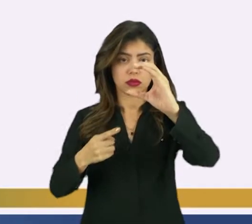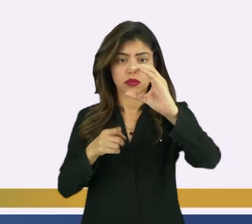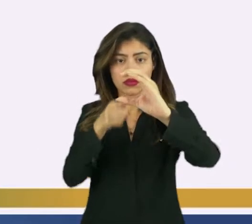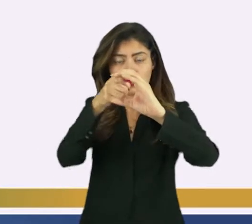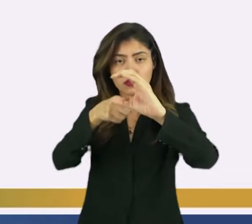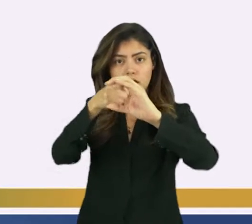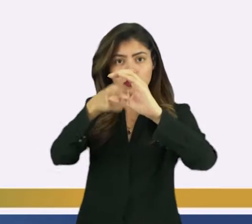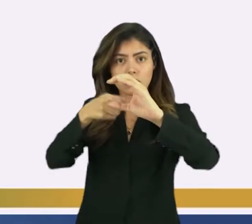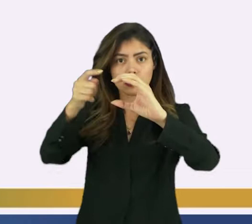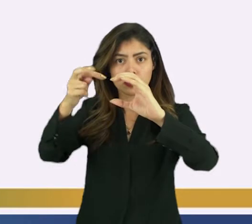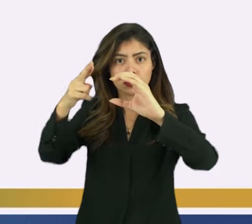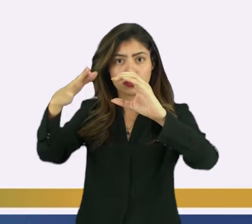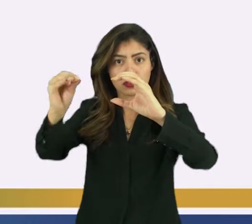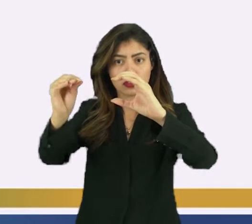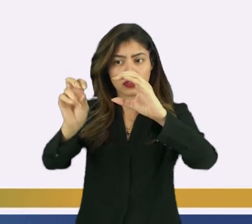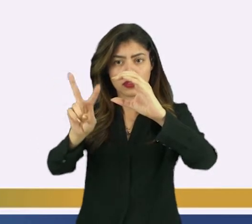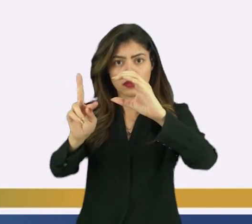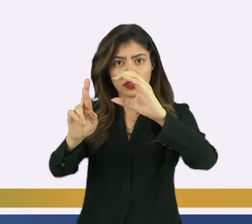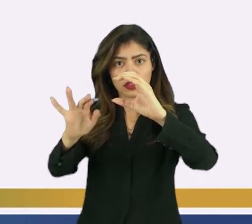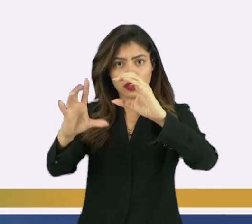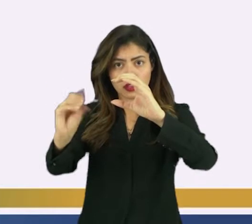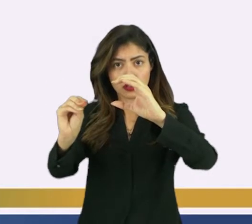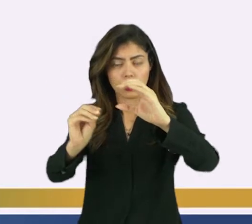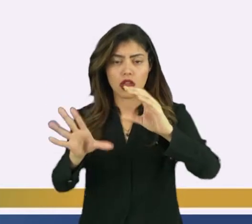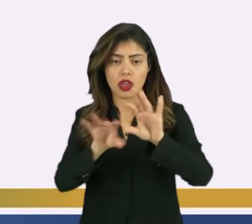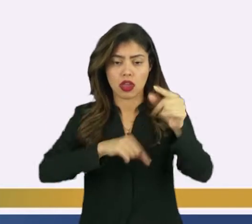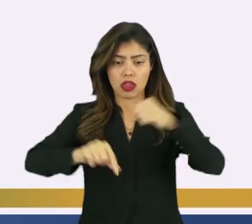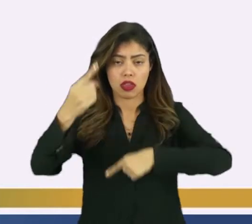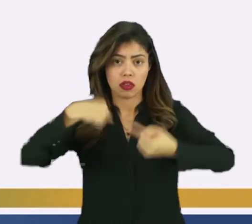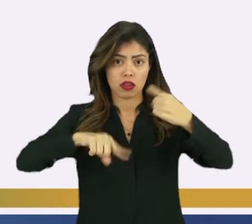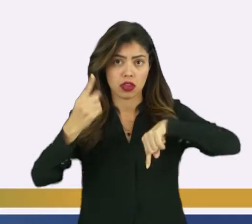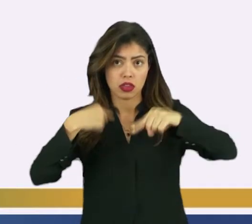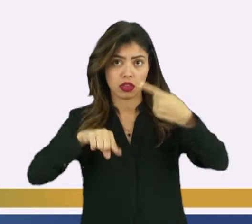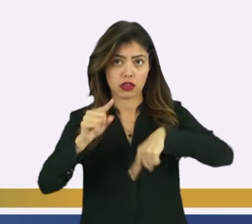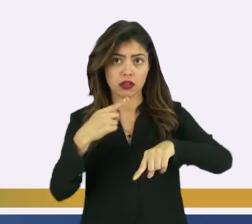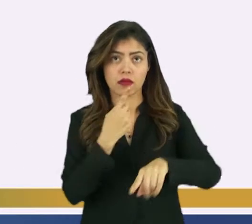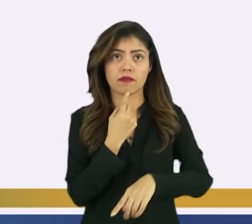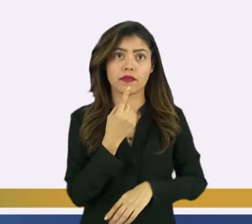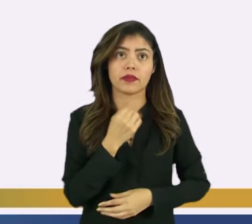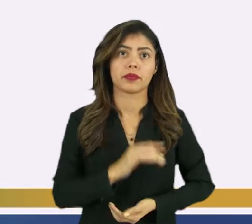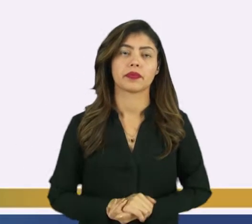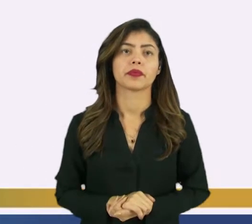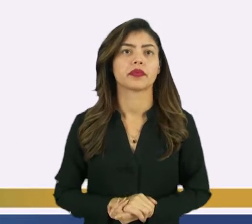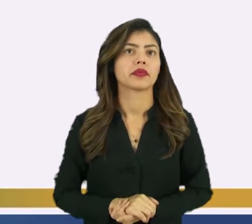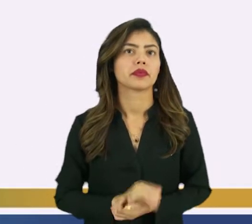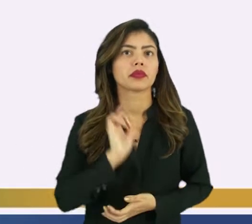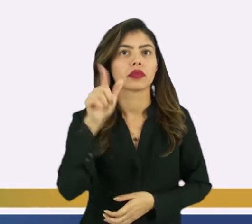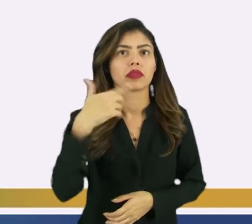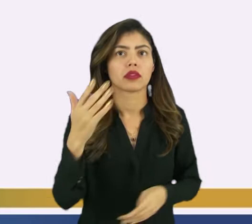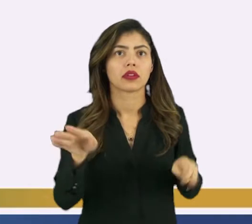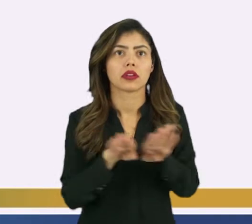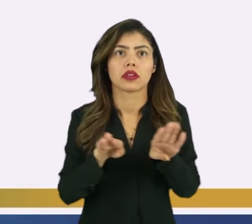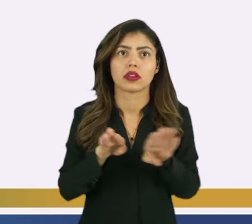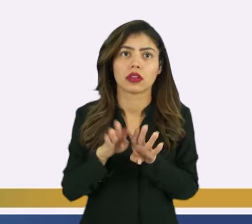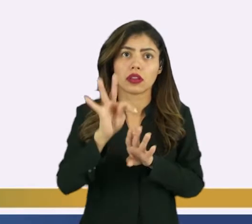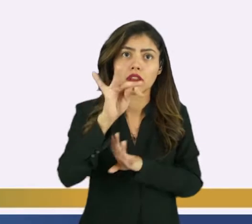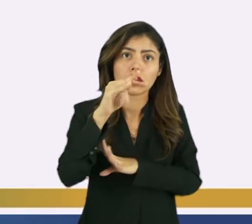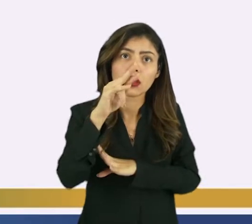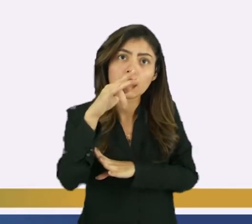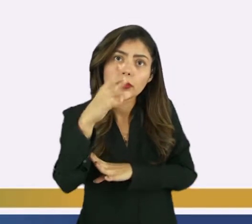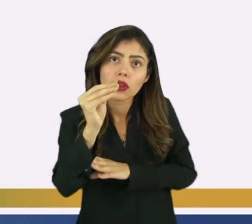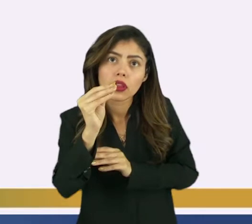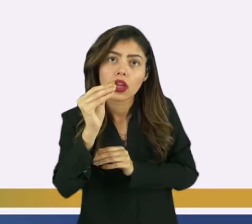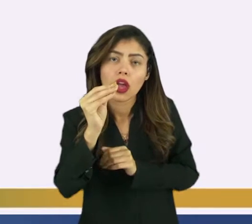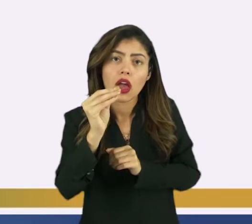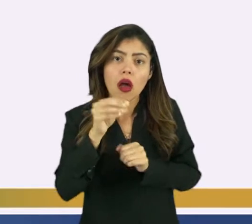e um ventrículo, o que vai fazer com que o transporte de sangue seja bastante eficiente. Outra característica, eles têm um tímpano, que é